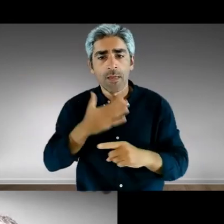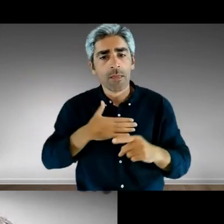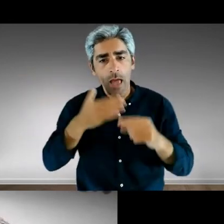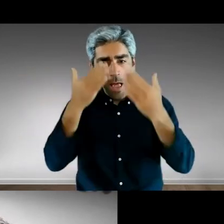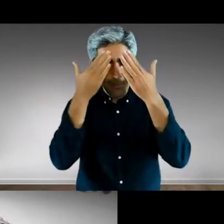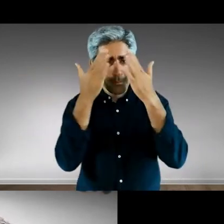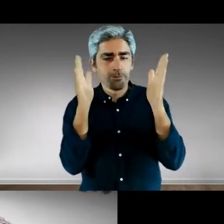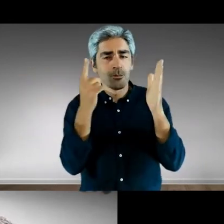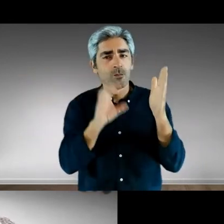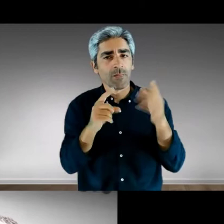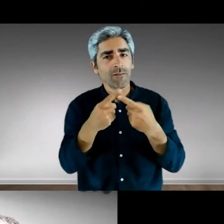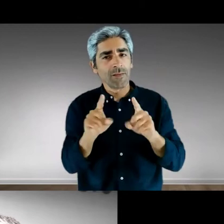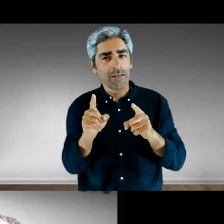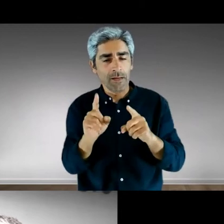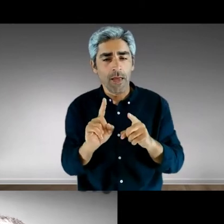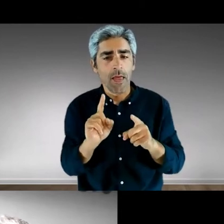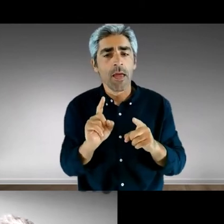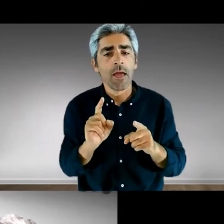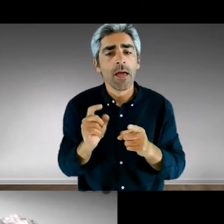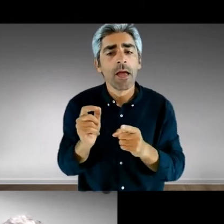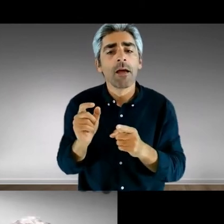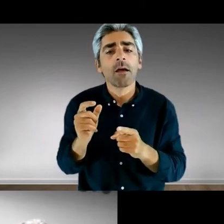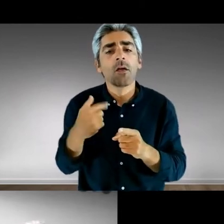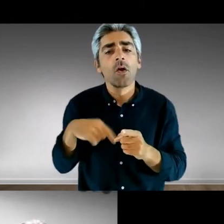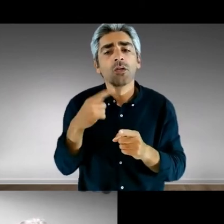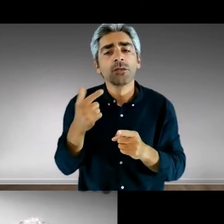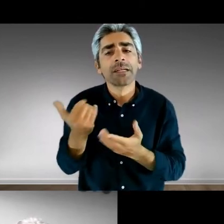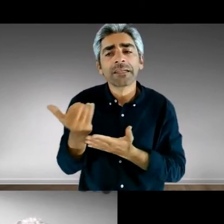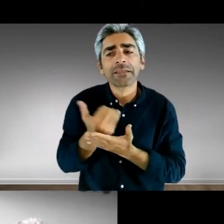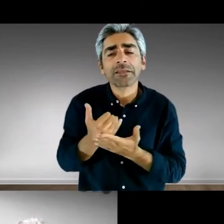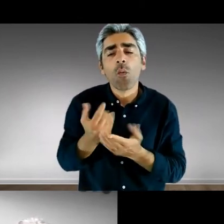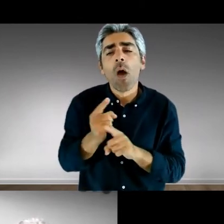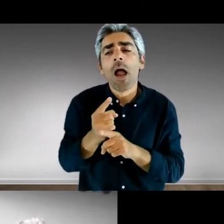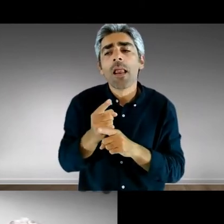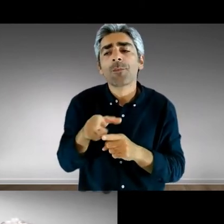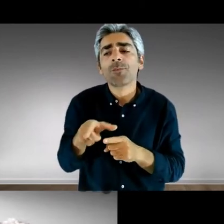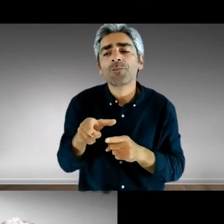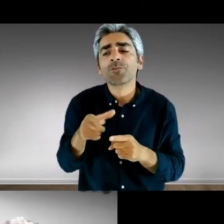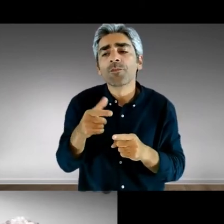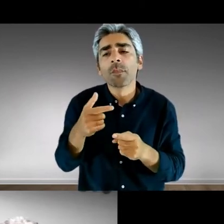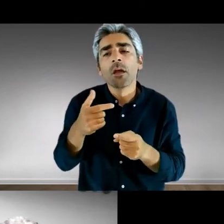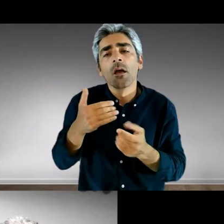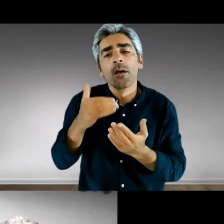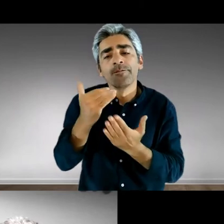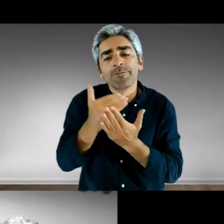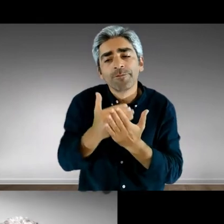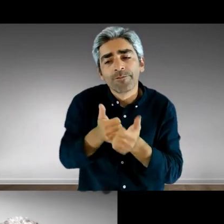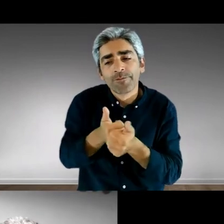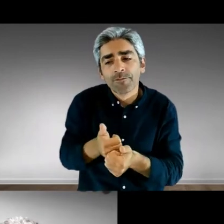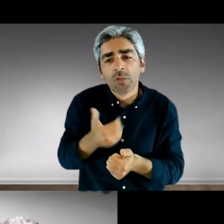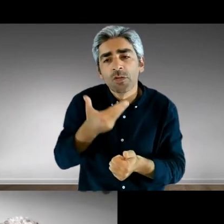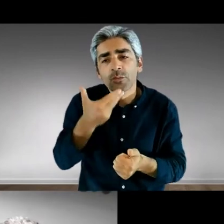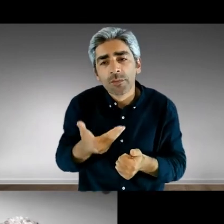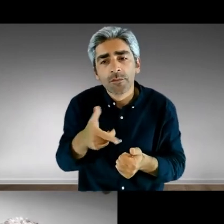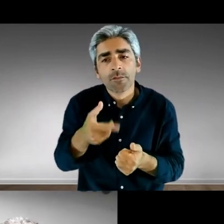algo que nós consideramos que são as receitas e as ferramentas da quando estamos a liderar, porque achamos que há coisas que